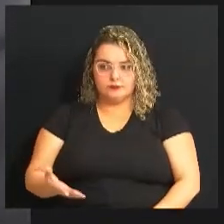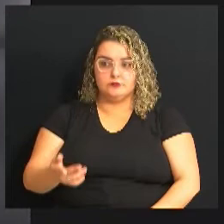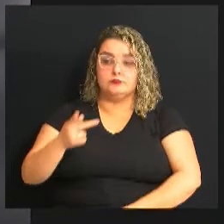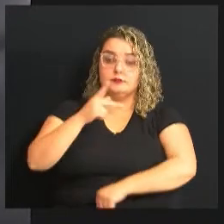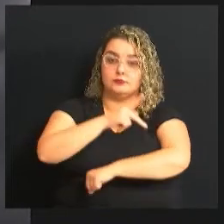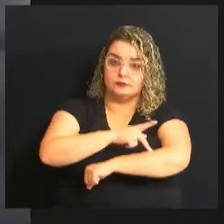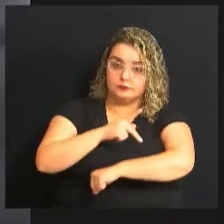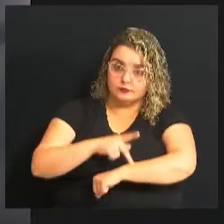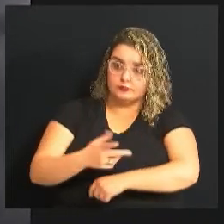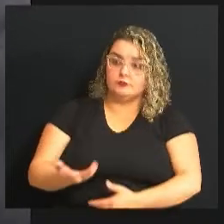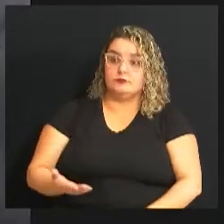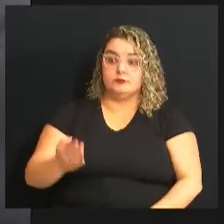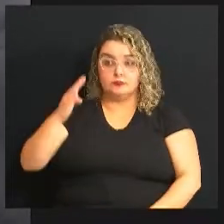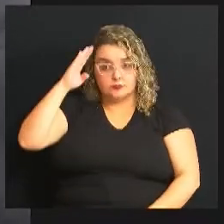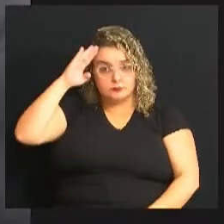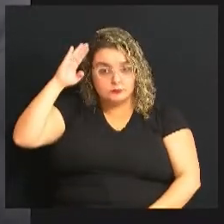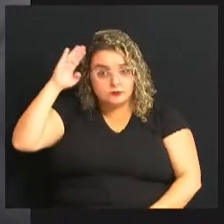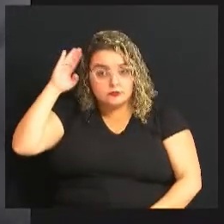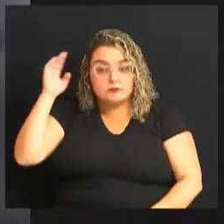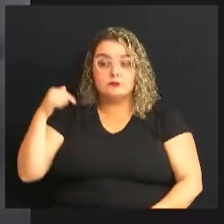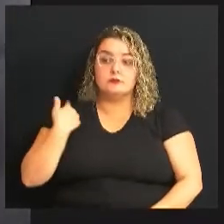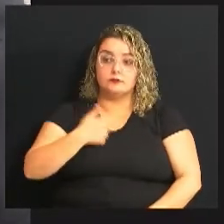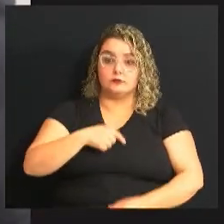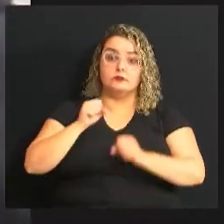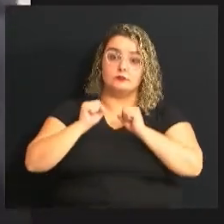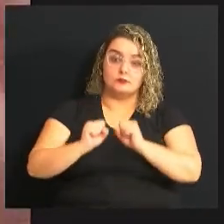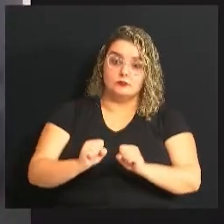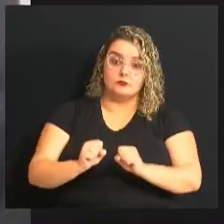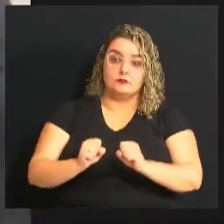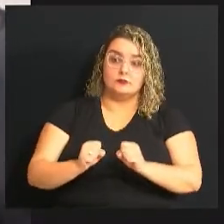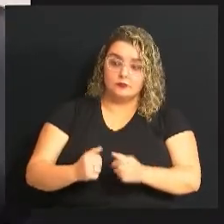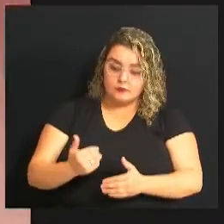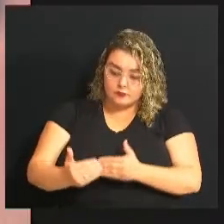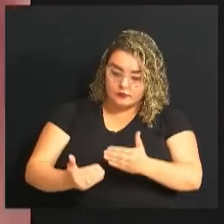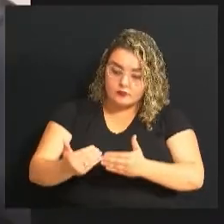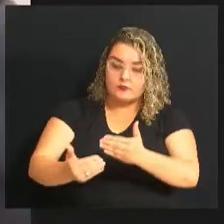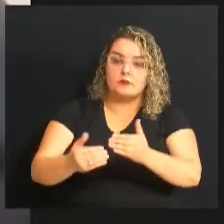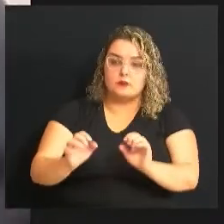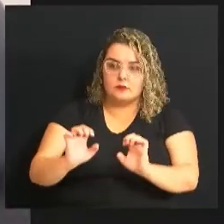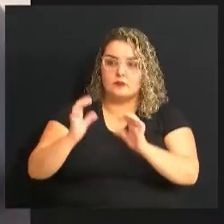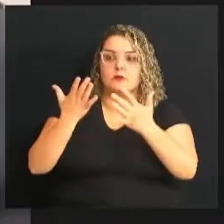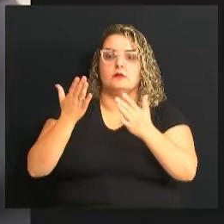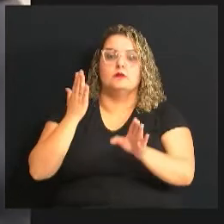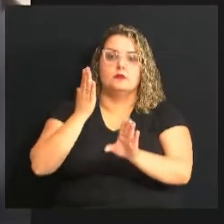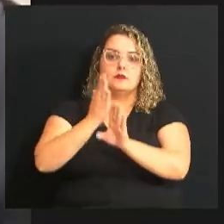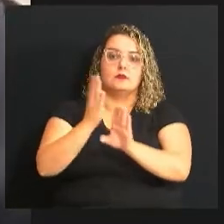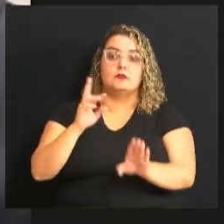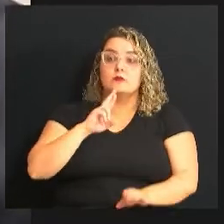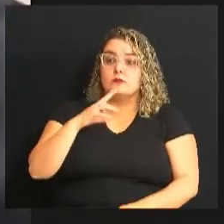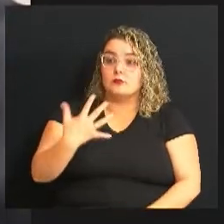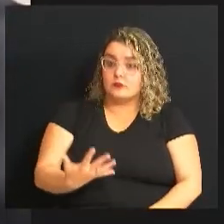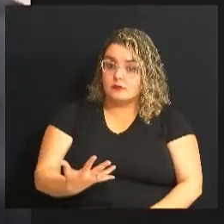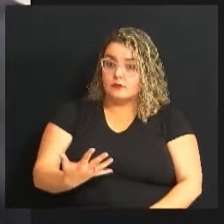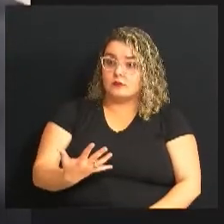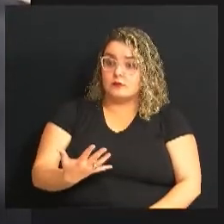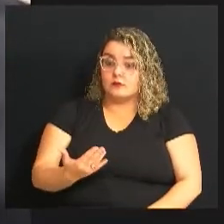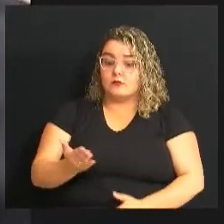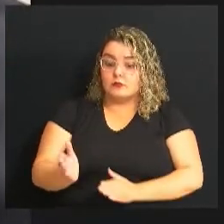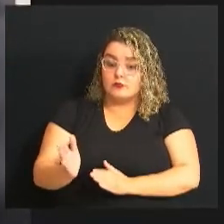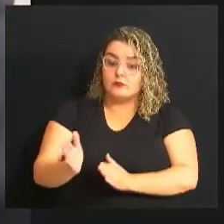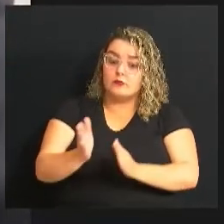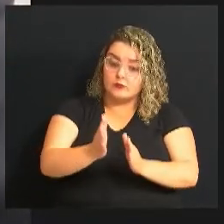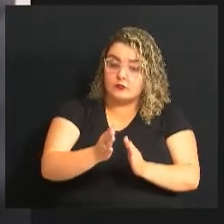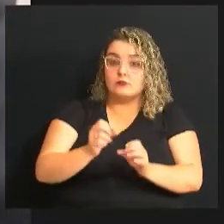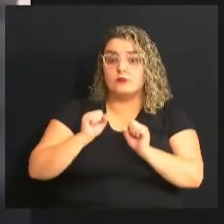pedagogicamente, academicamente, para que a gente possa, neste evento, encontrar soluções ou pelo menos caminhos que possam